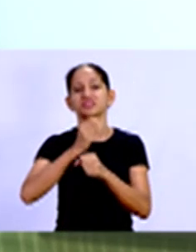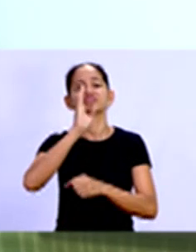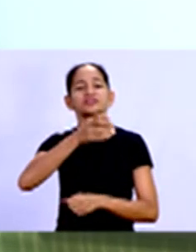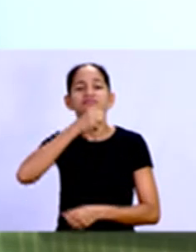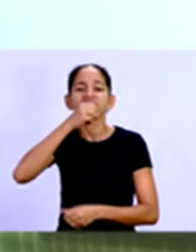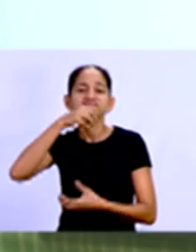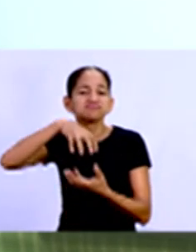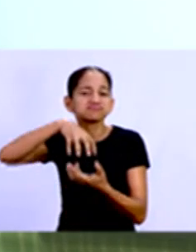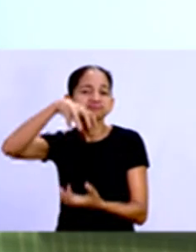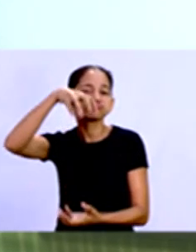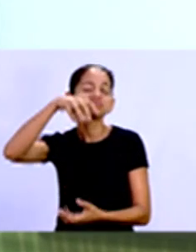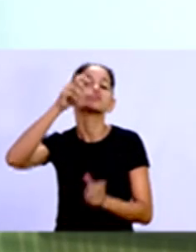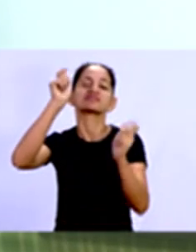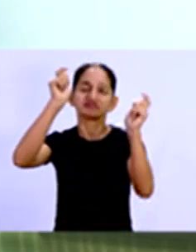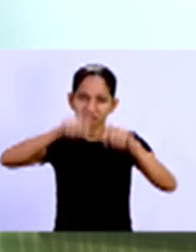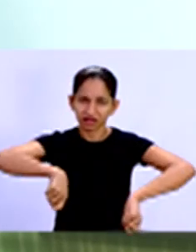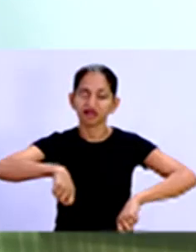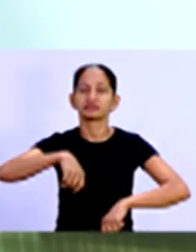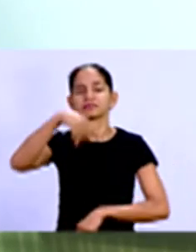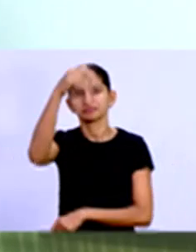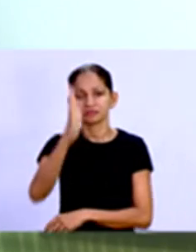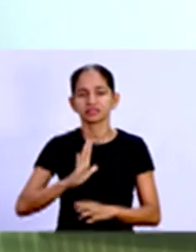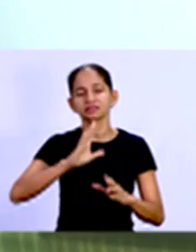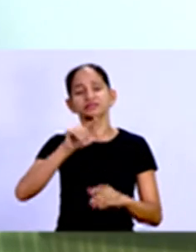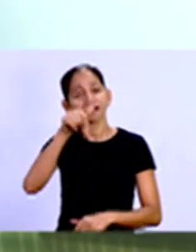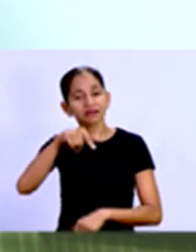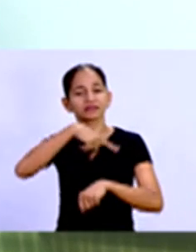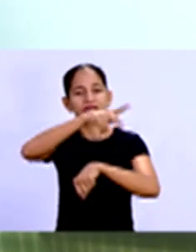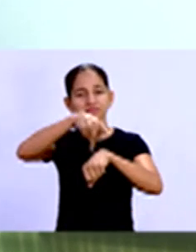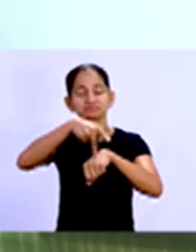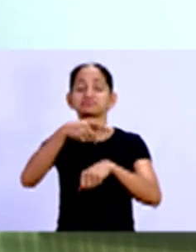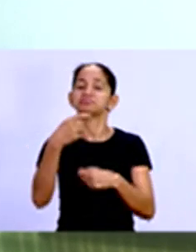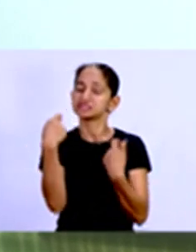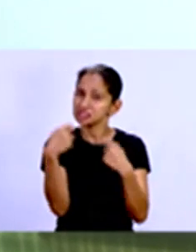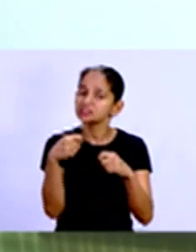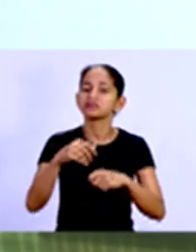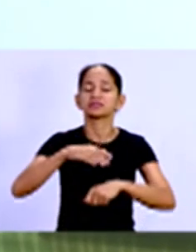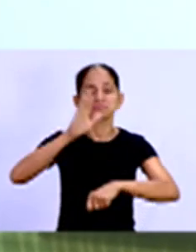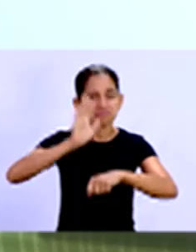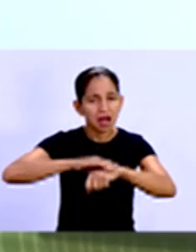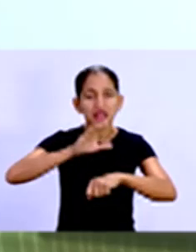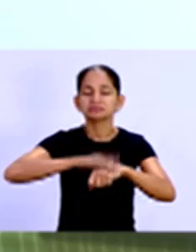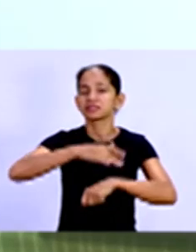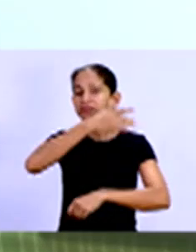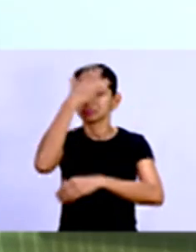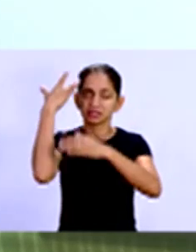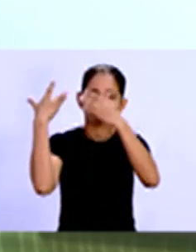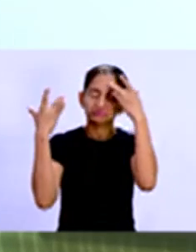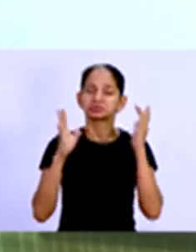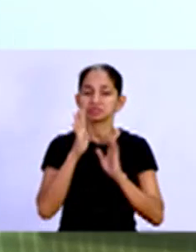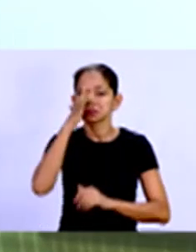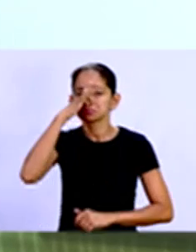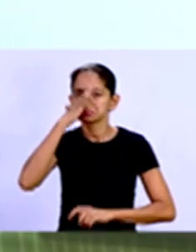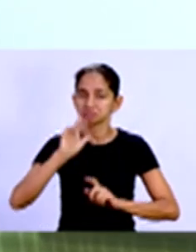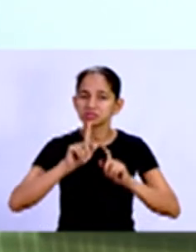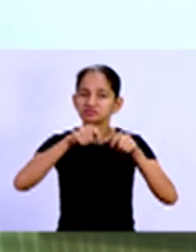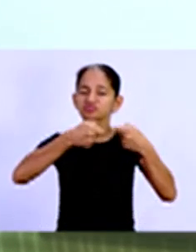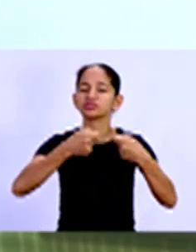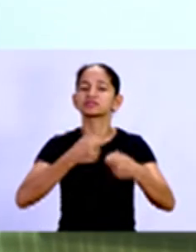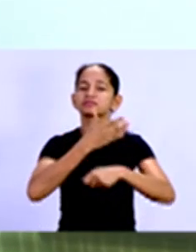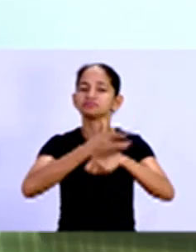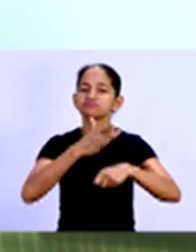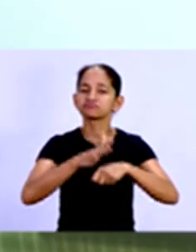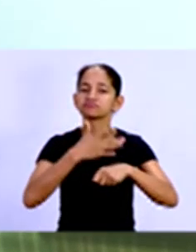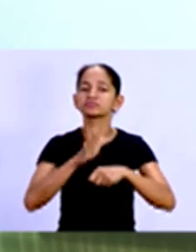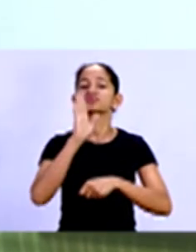está envelhecendo. E cada dia nós precisamos mais de pessoas que estejam empenhadas para